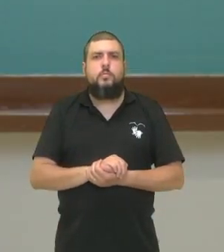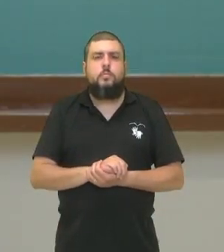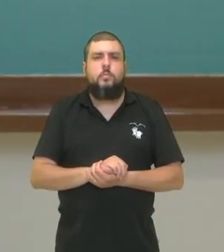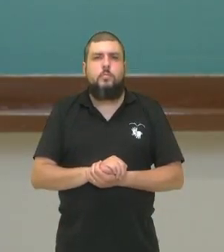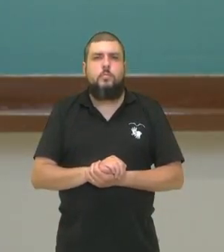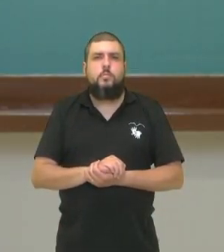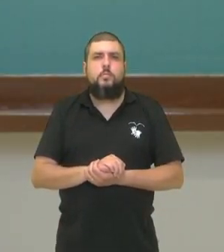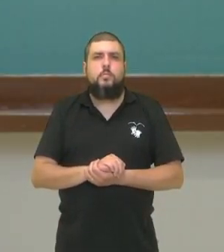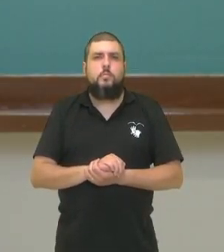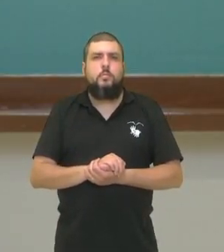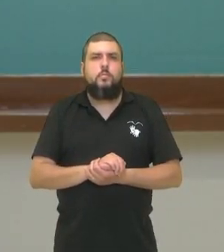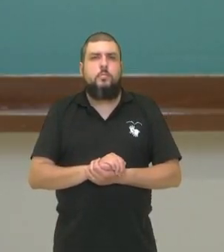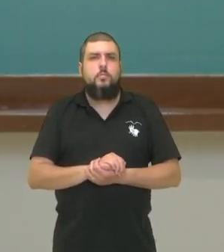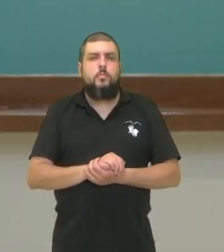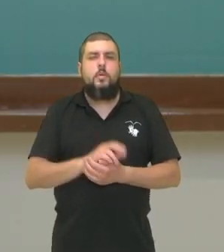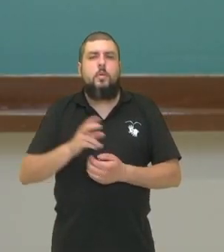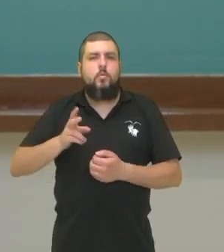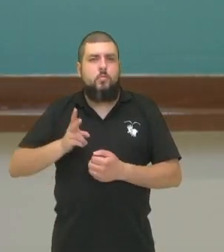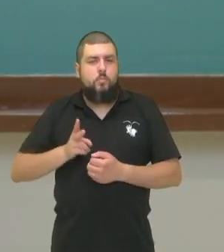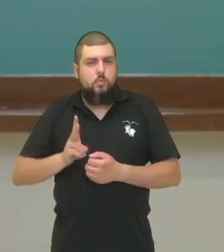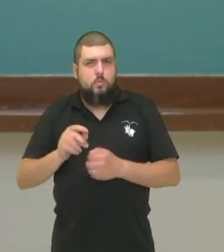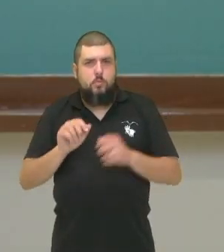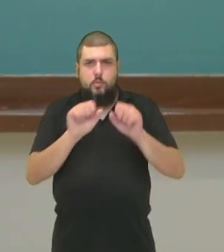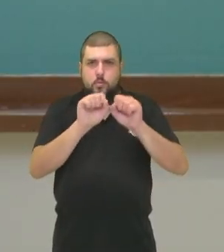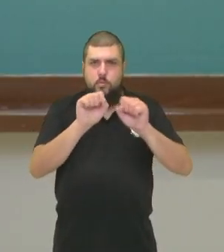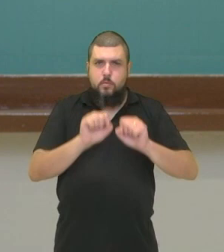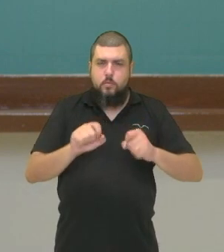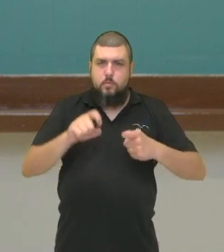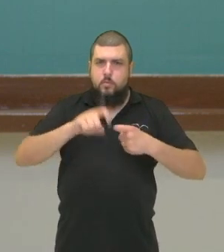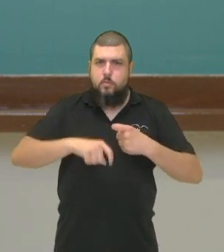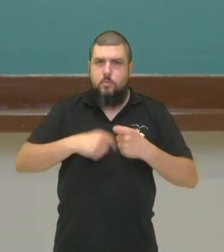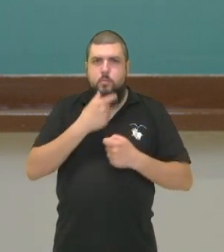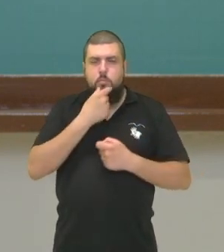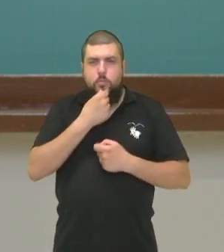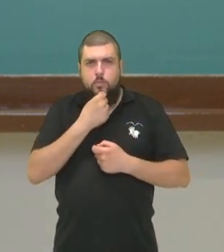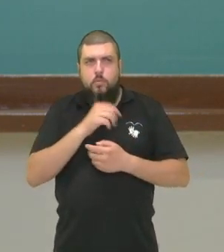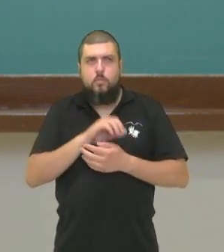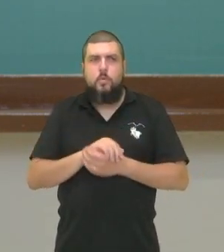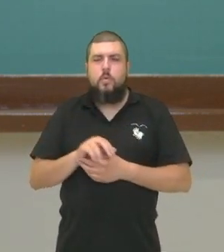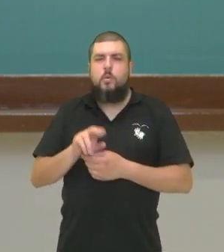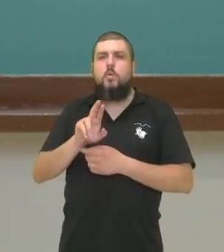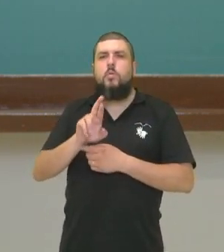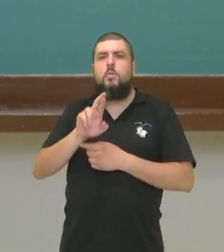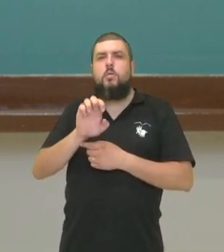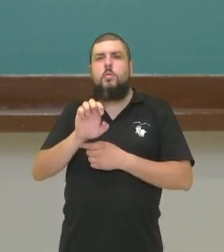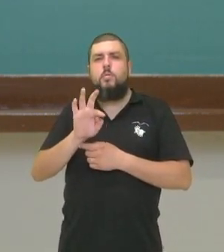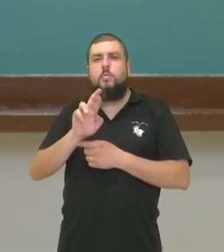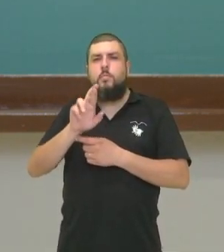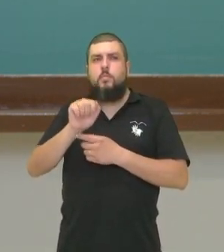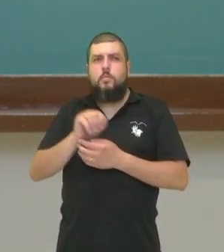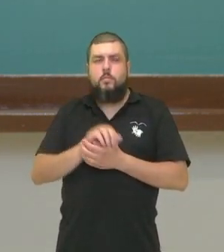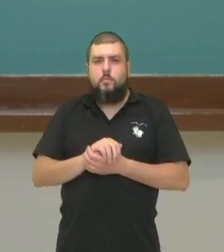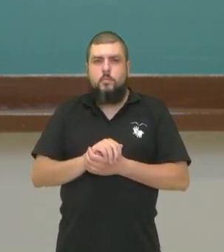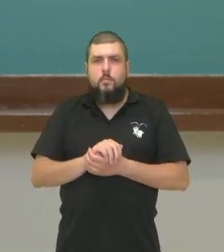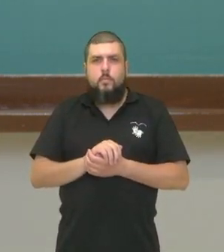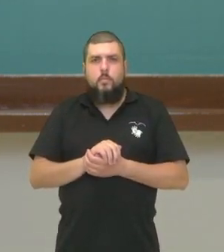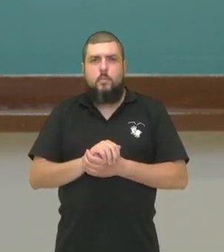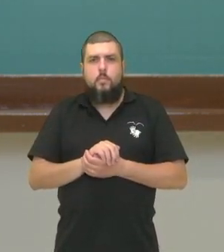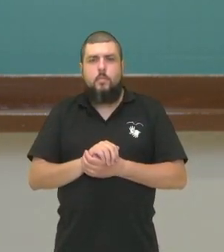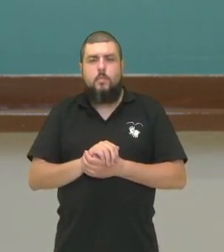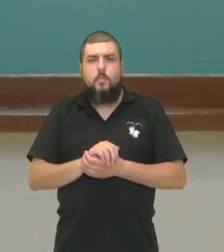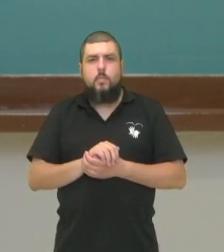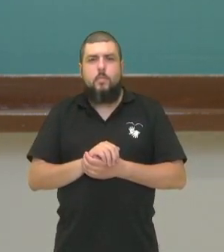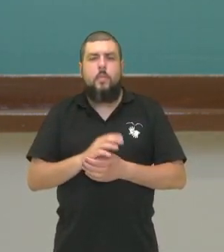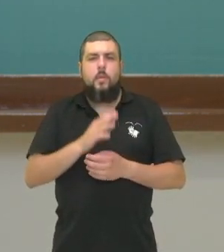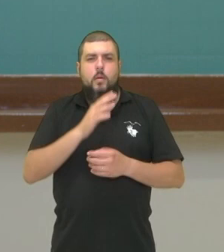Continuando sobre os órgãos do sistema reprodutor masculino, nós temos a uretra. A uretra, vocês lembram que eu tinha